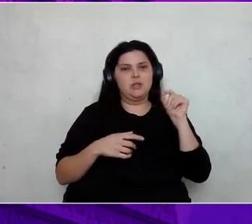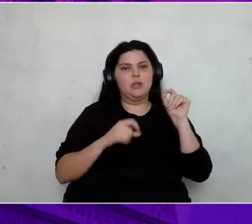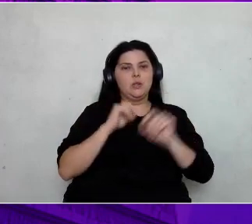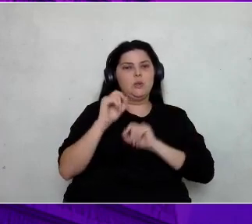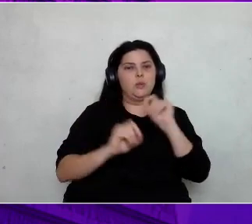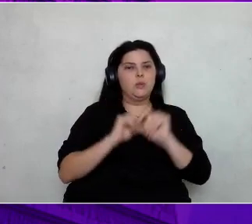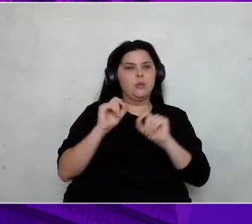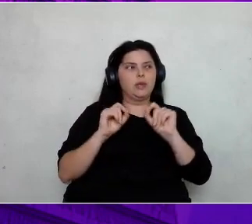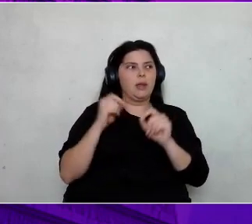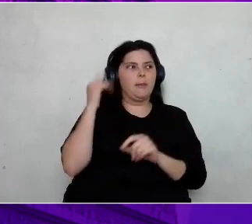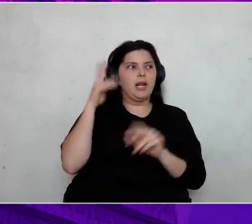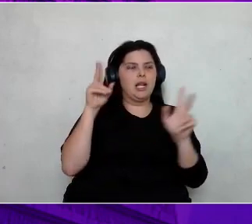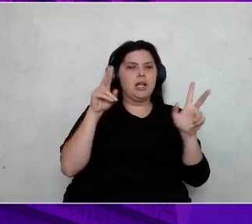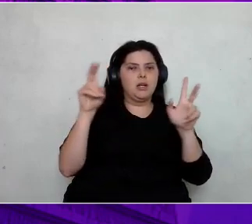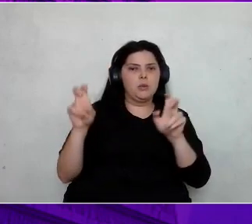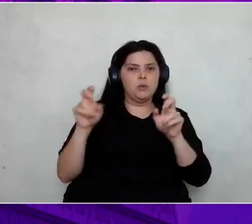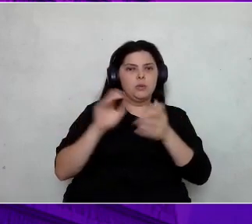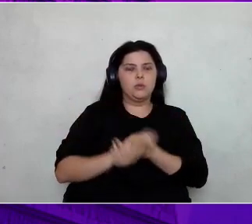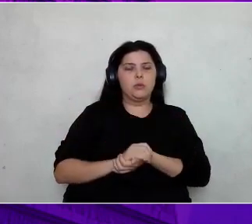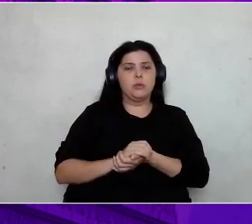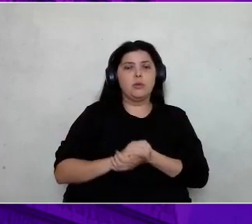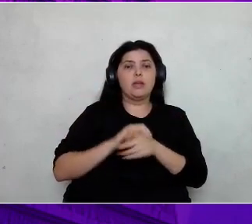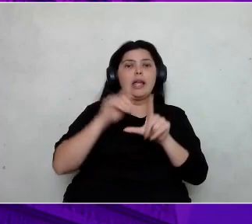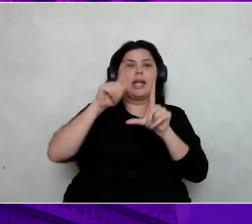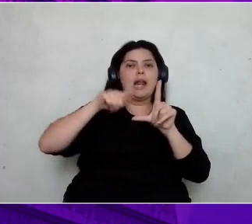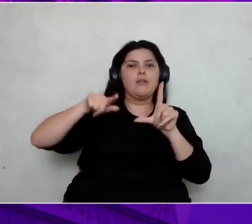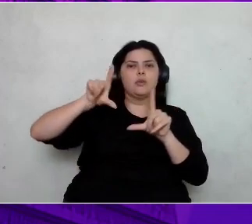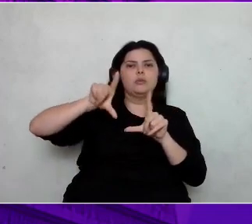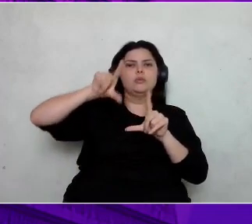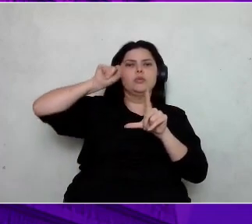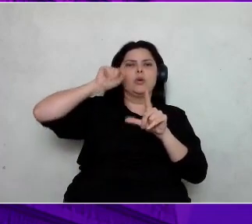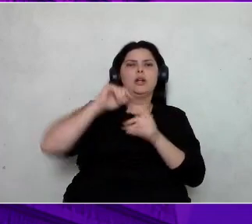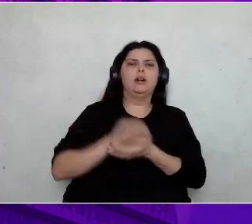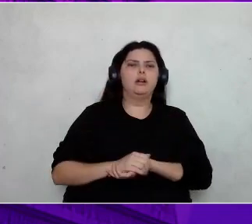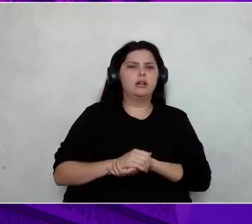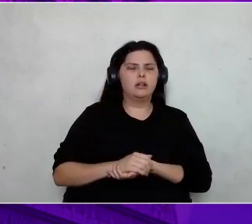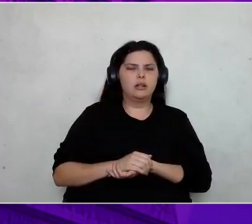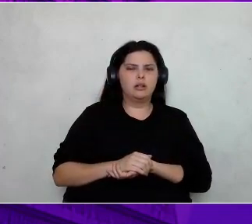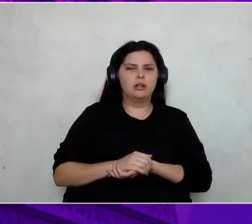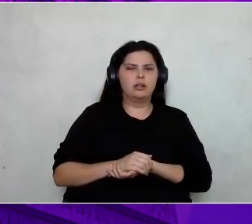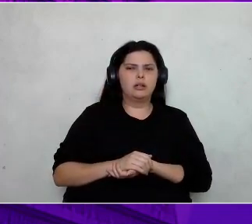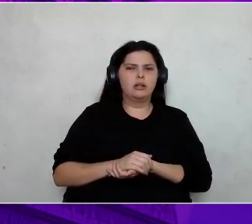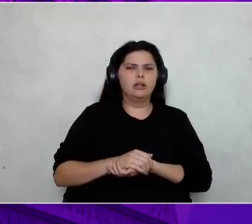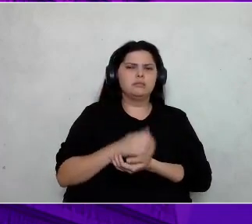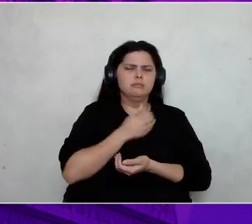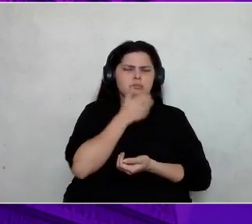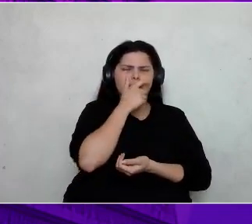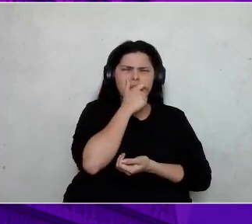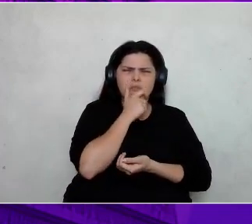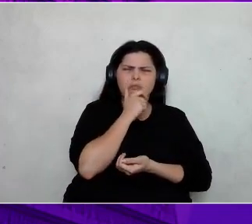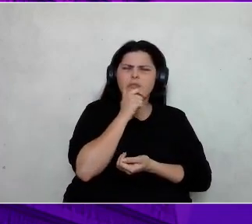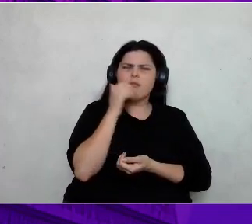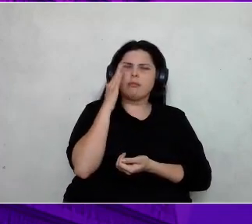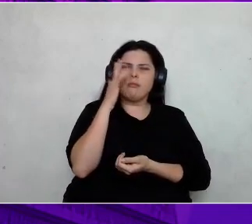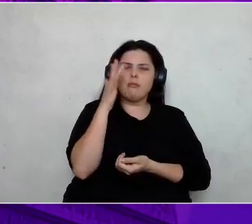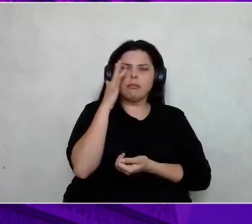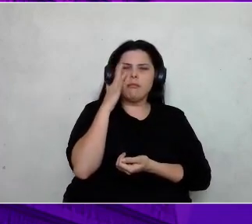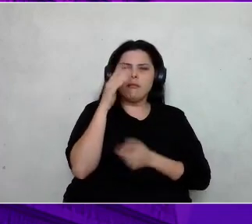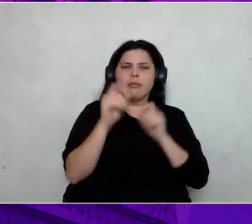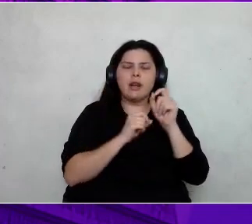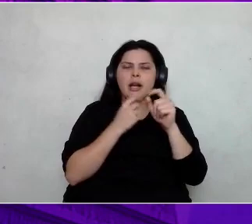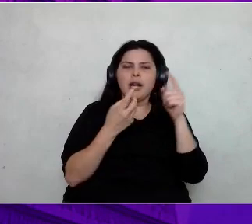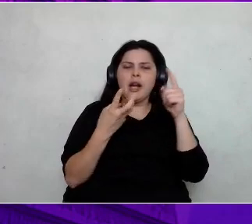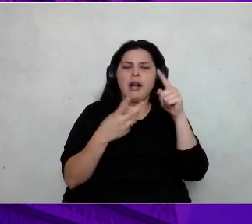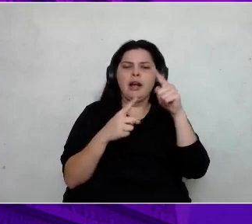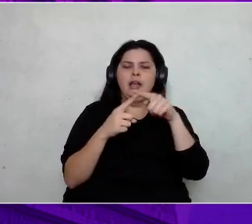o assunto sobre escolha de gráficos. E eu imagino que vocês devam se dividir mais ou menos em três tipos de pessoas. As